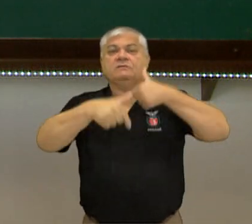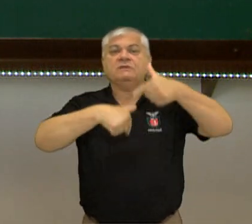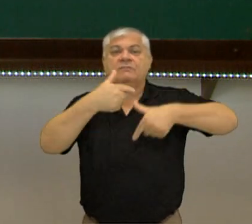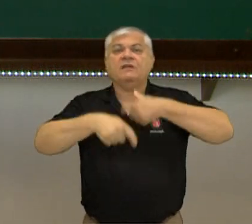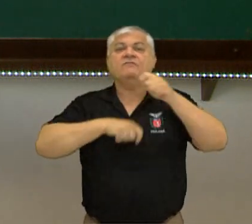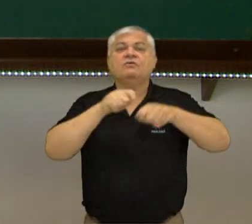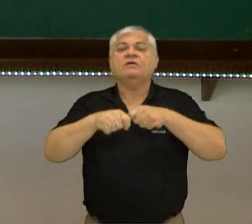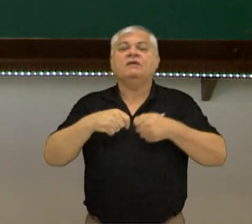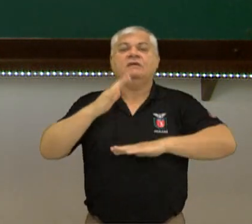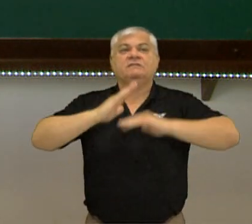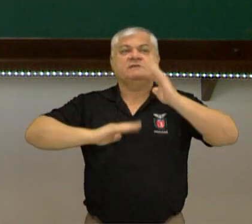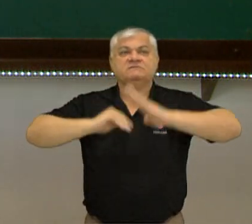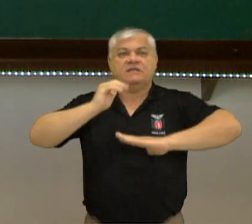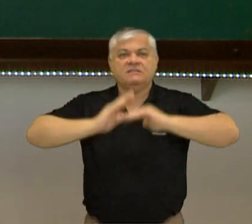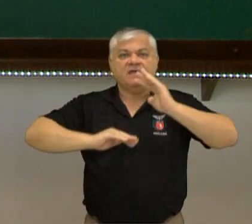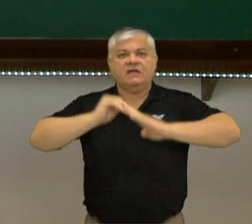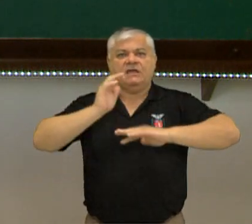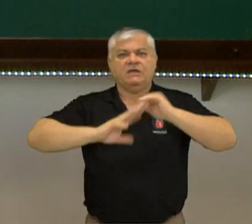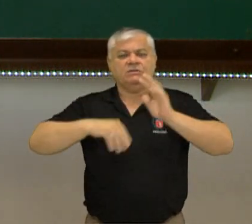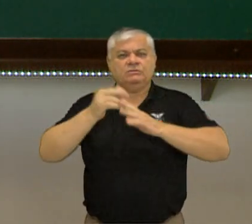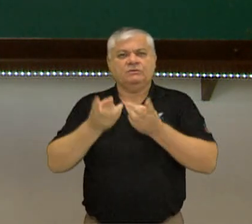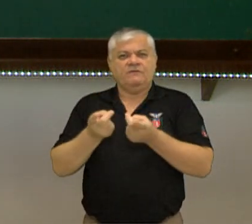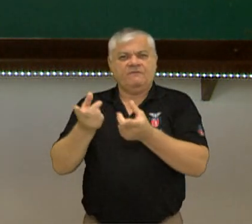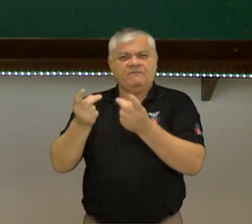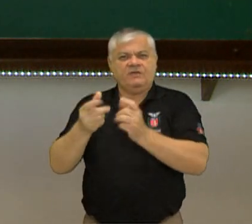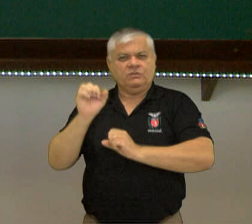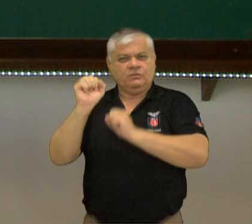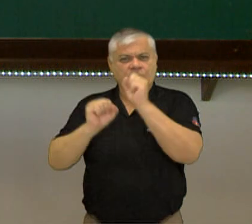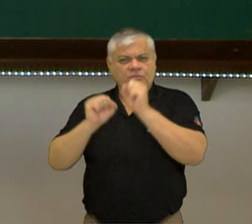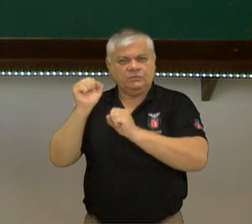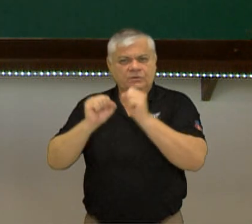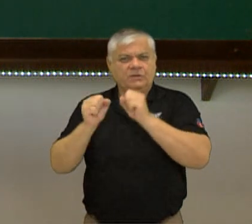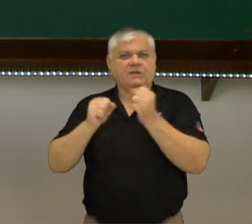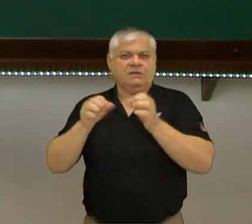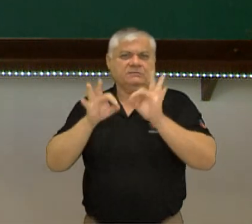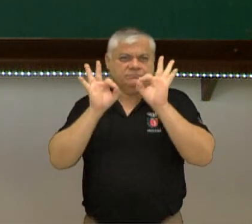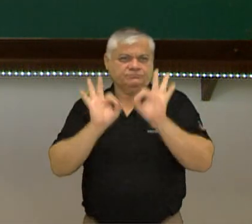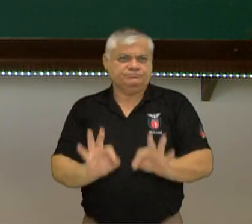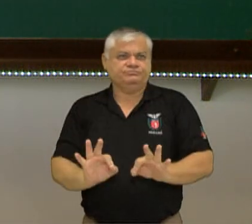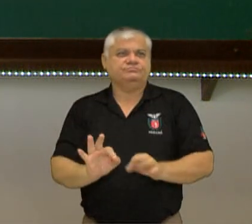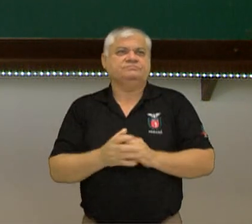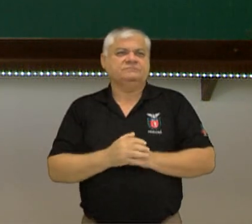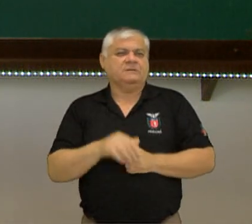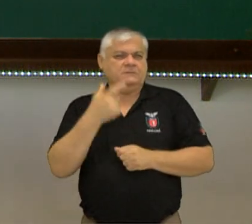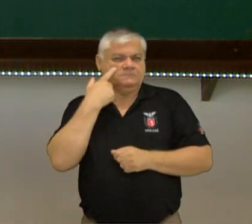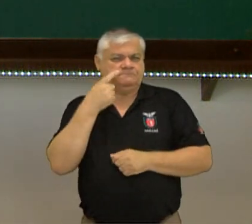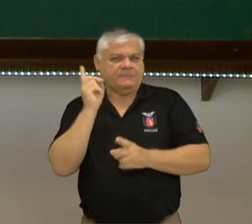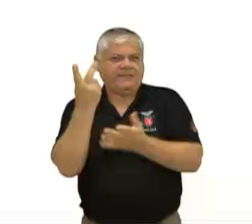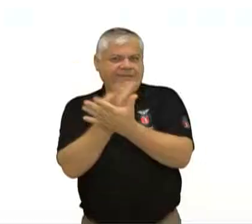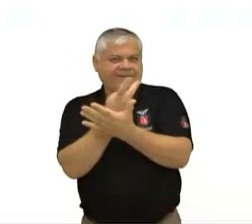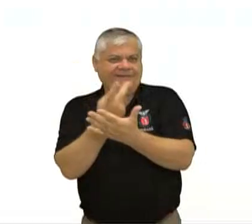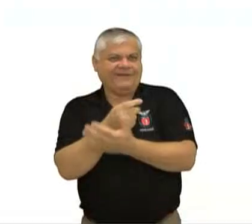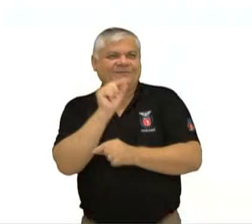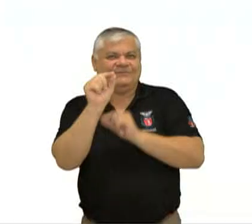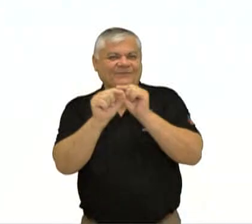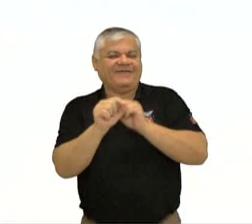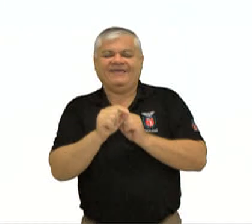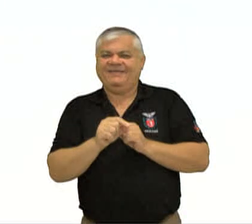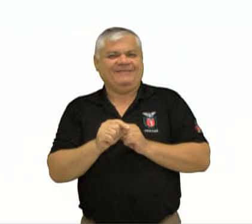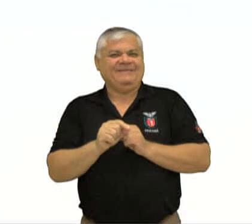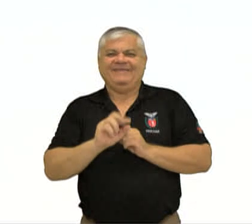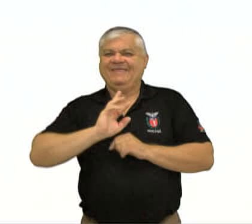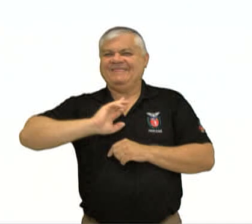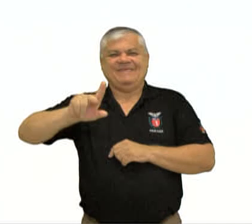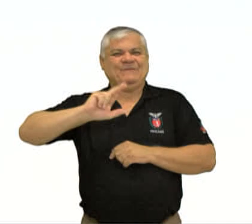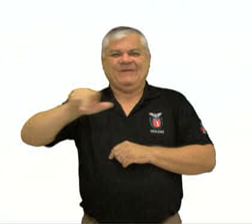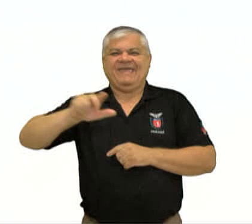astecas era o artesanato e o comércio de artigos industrializados. Eu tenho certeza que você identificou os erros, né? Eles não